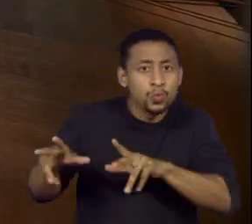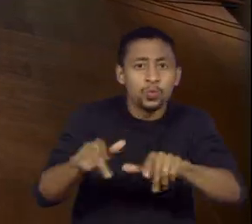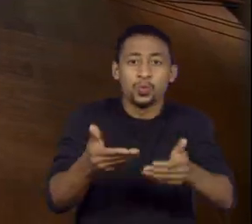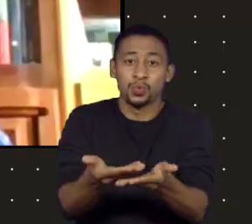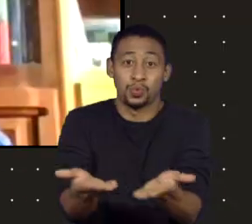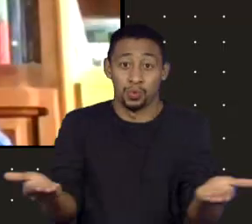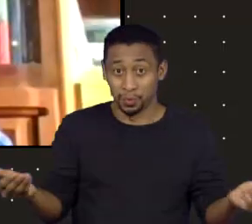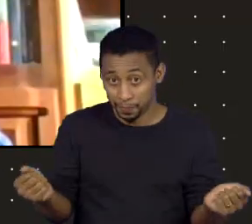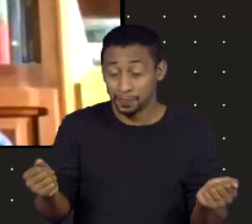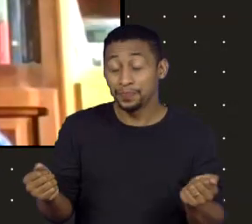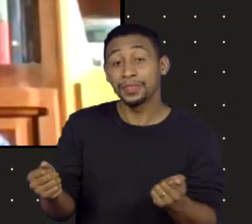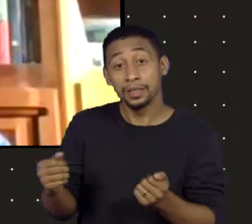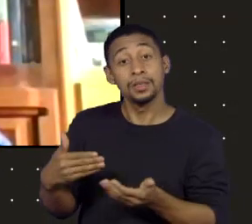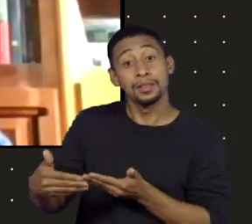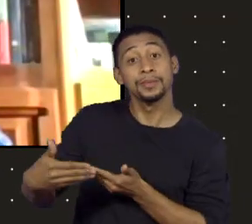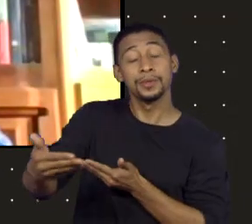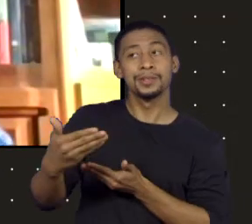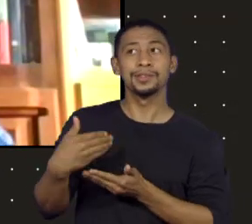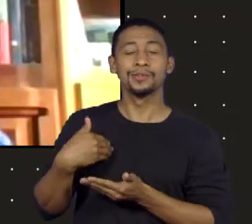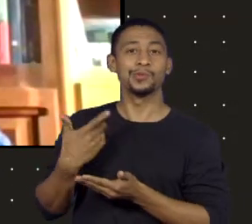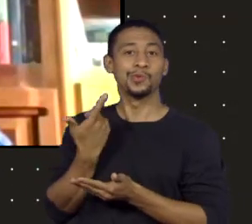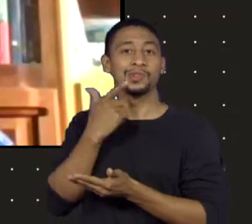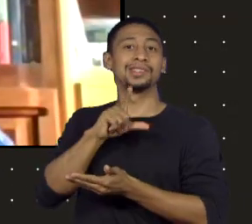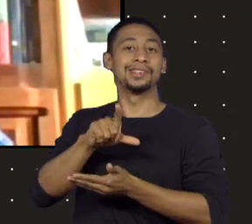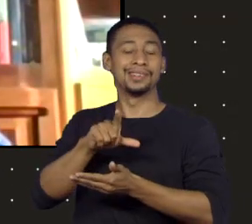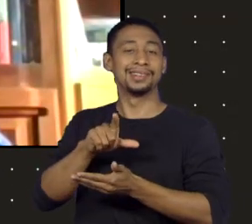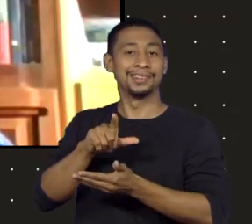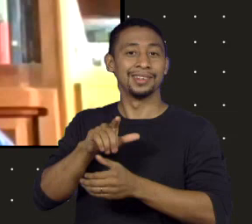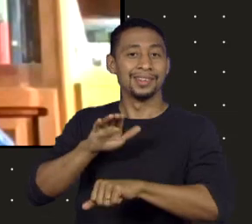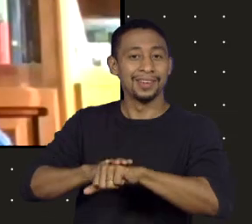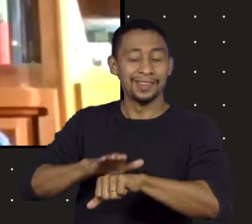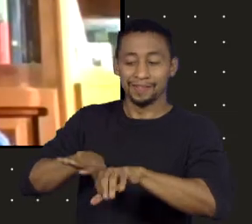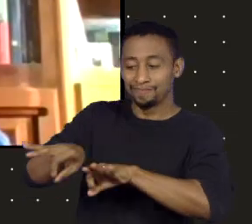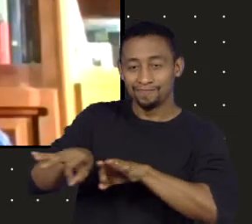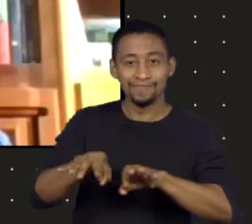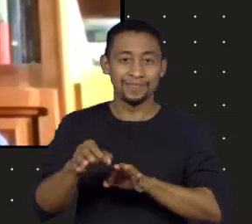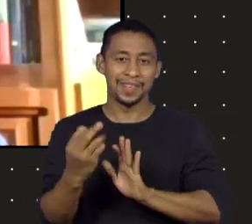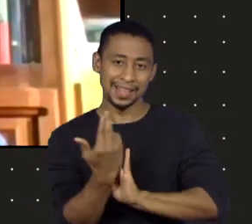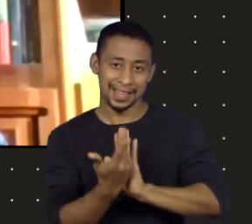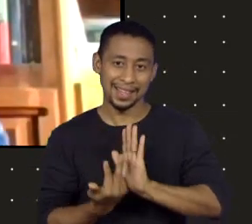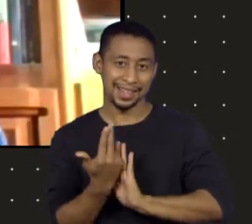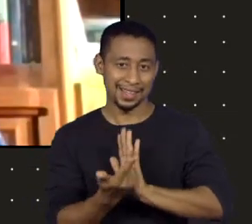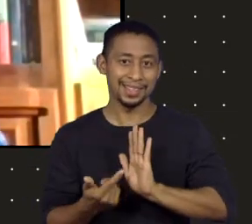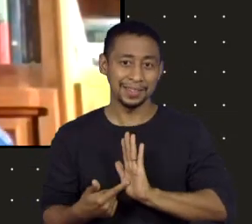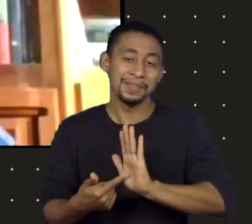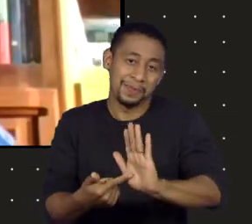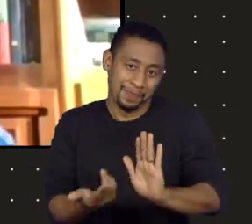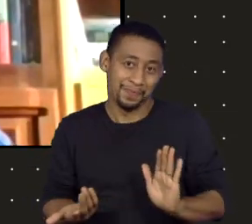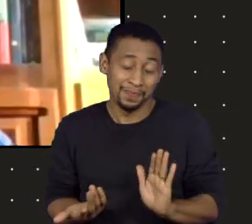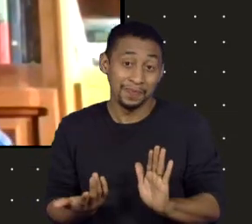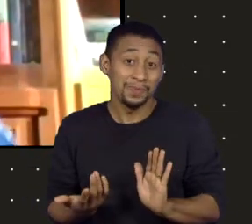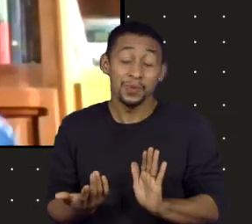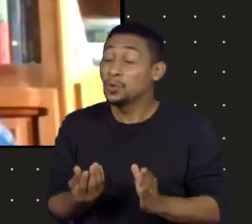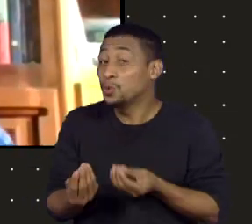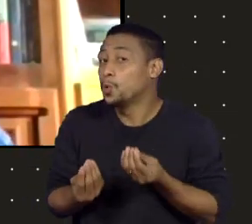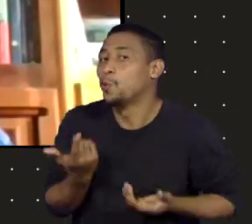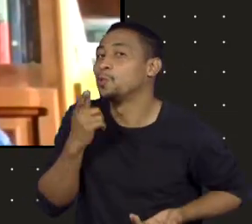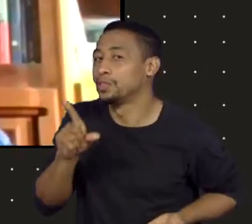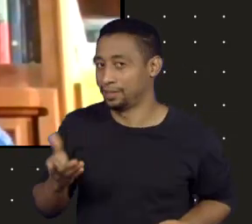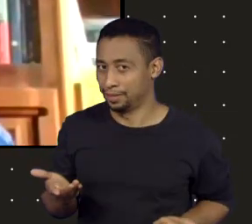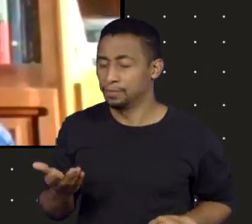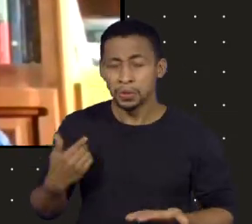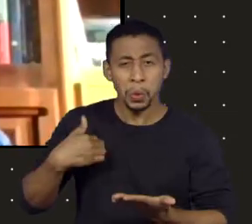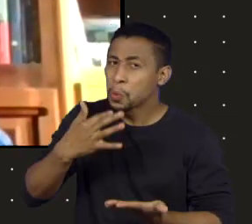artista gráfico, de ilustrador, foi fundamental, porque eu só cheguei a fazer o que fiz porque eu conhecia